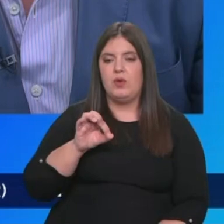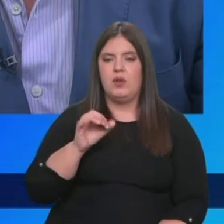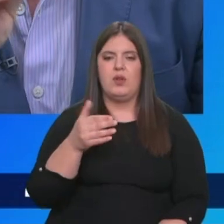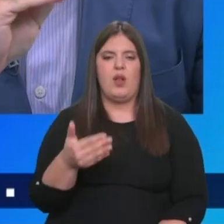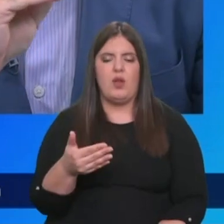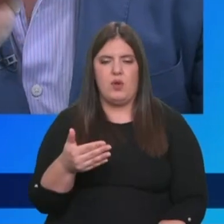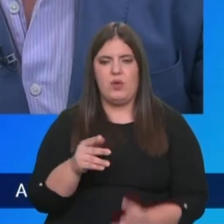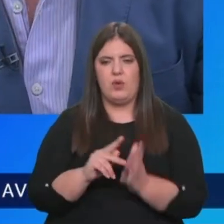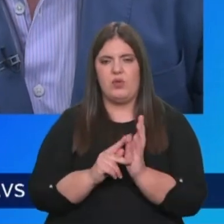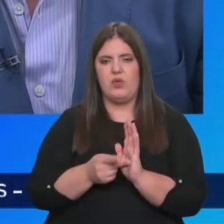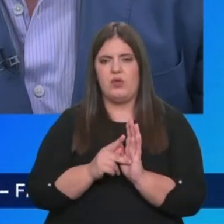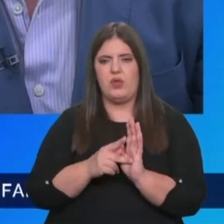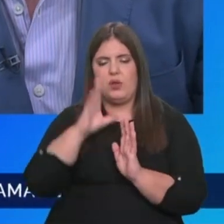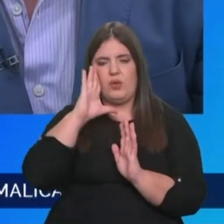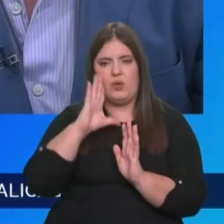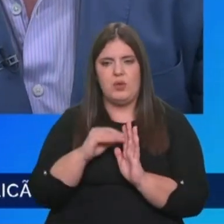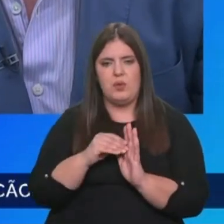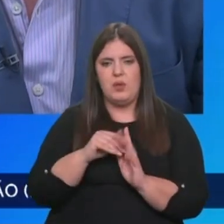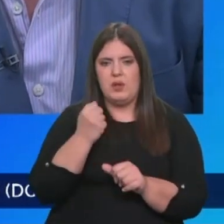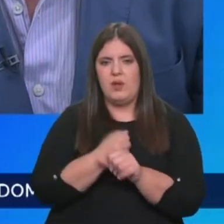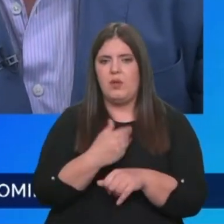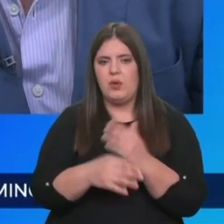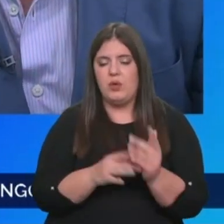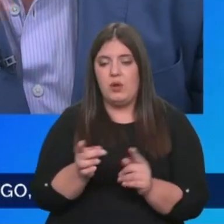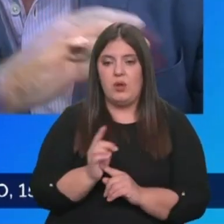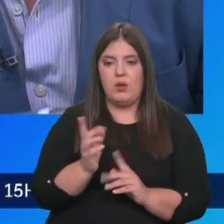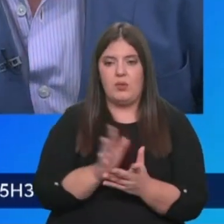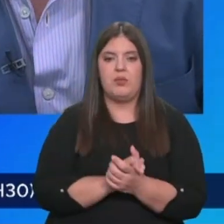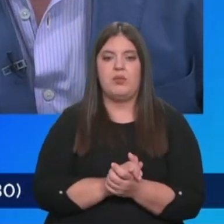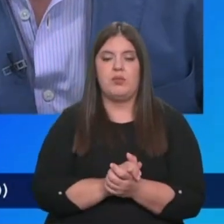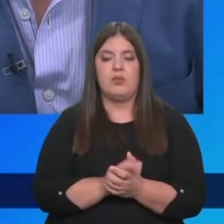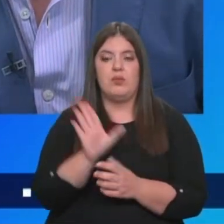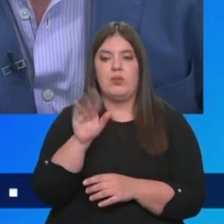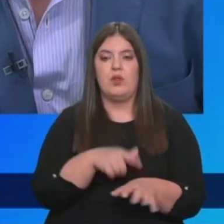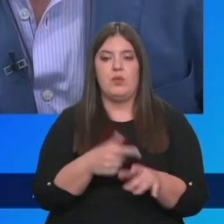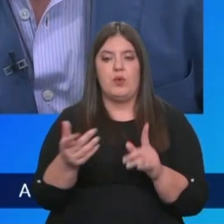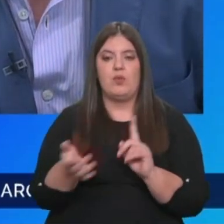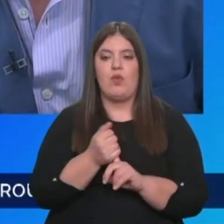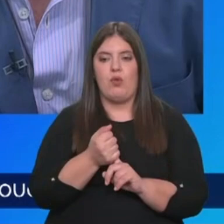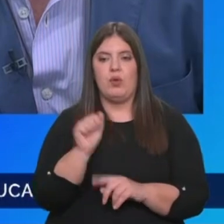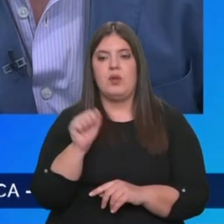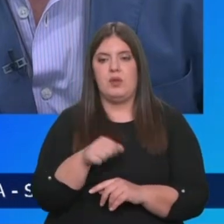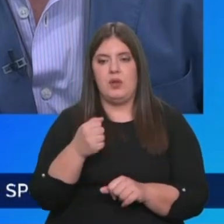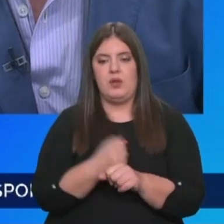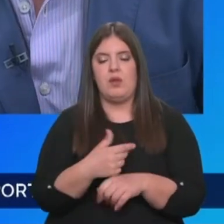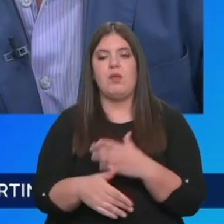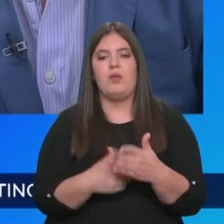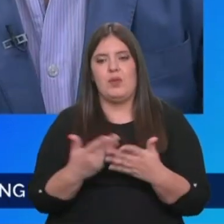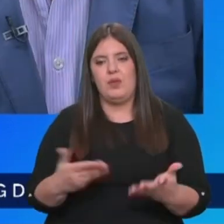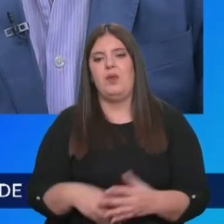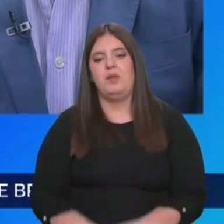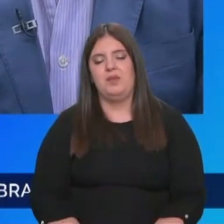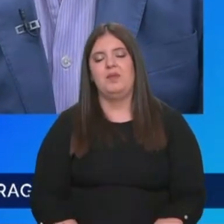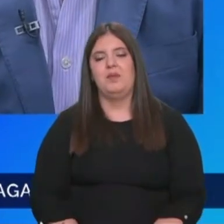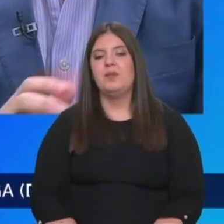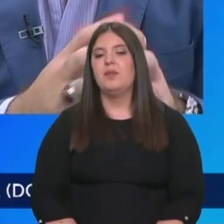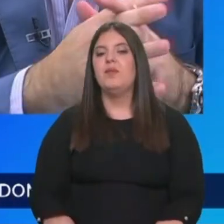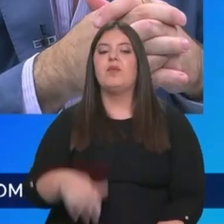portanto, os engenheiros não faziam a mínima ideia se ainda estava operacional ou não. Eis mais um momento de proeza. Sim, estava operacional. Muito bem.